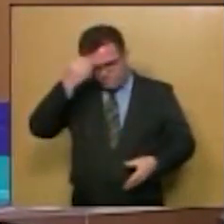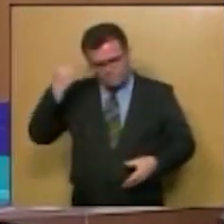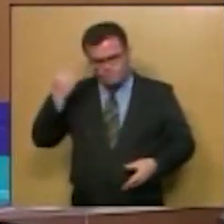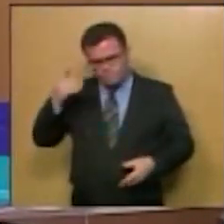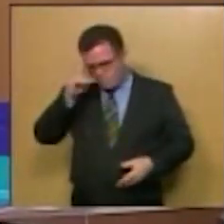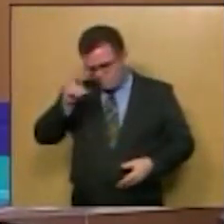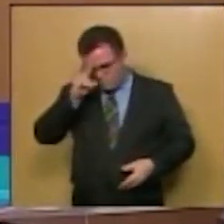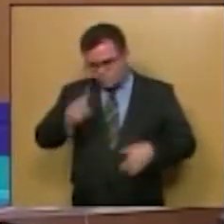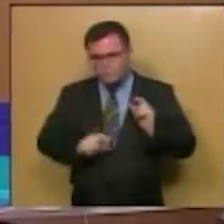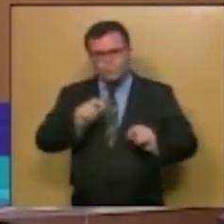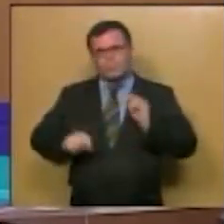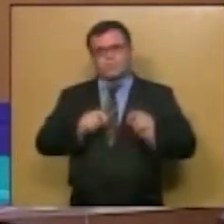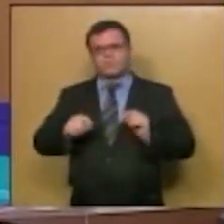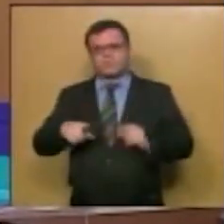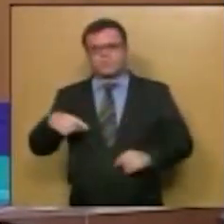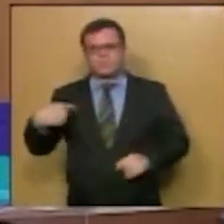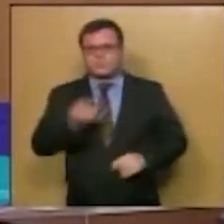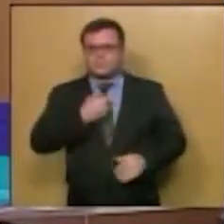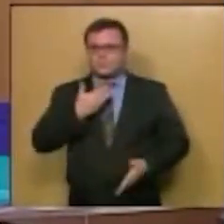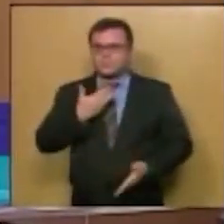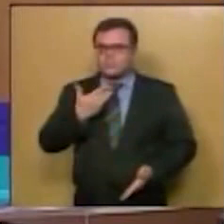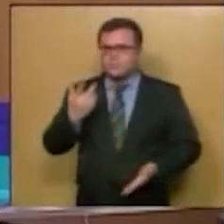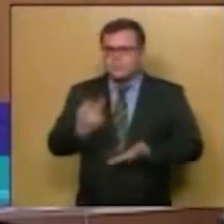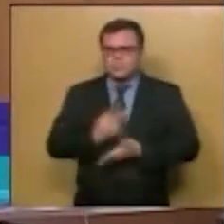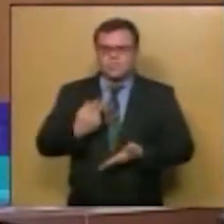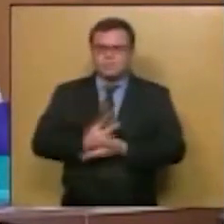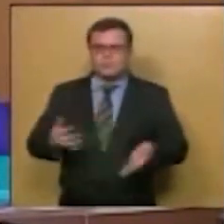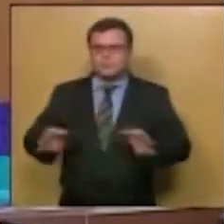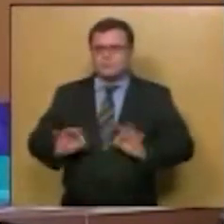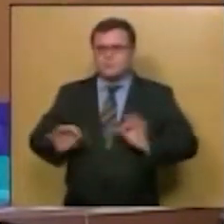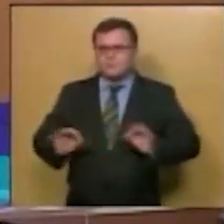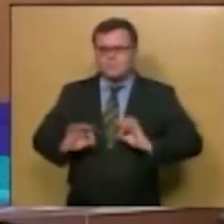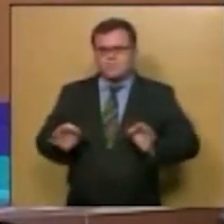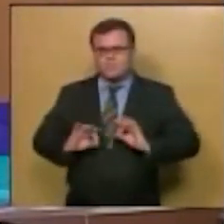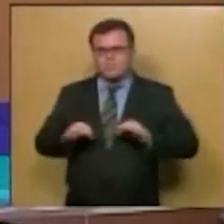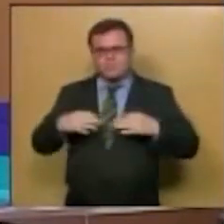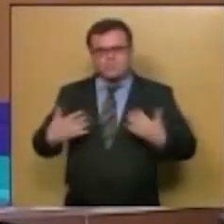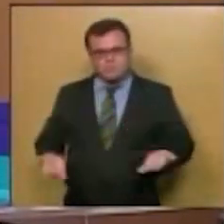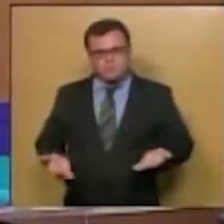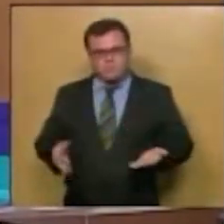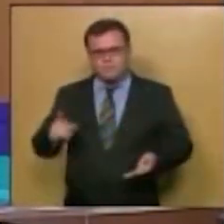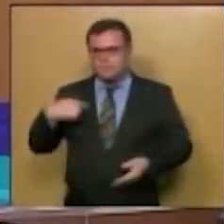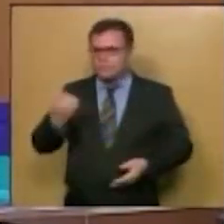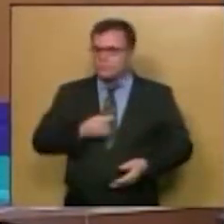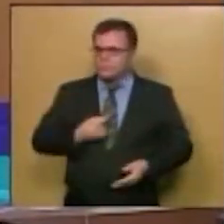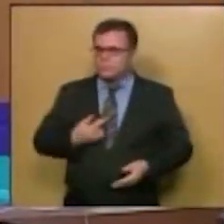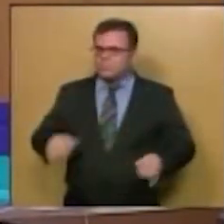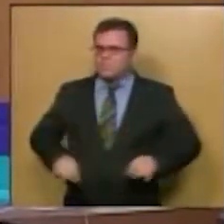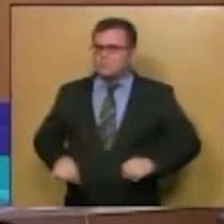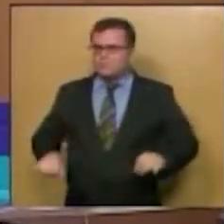lembrar que não cometemos nenhum os crimes foram cometidos contra nós